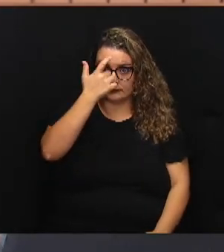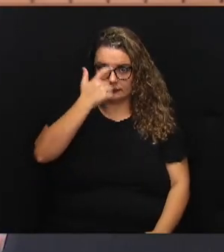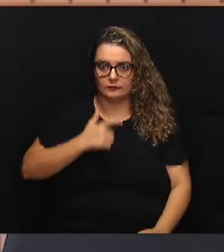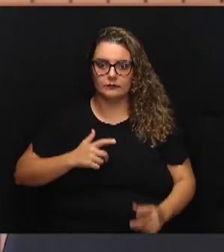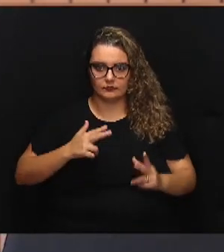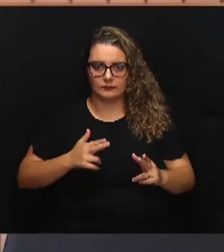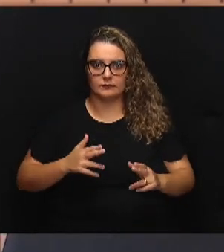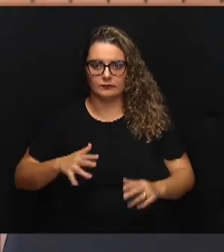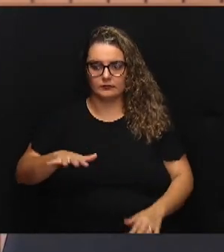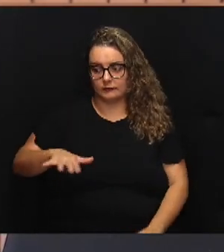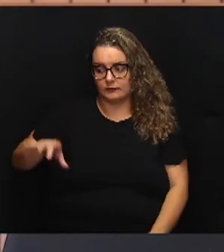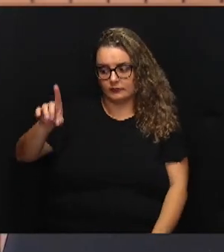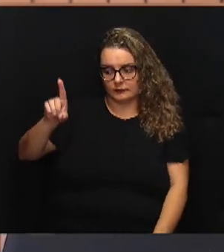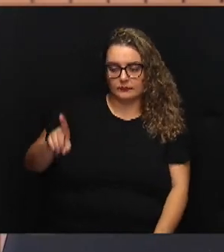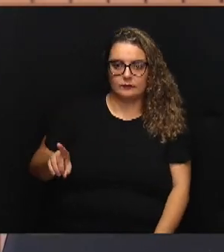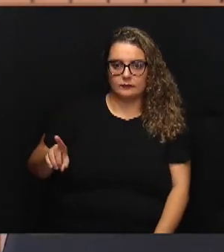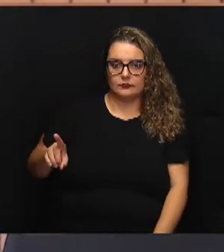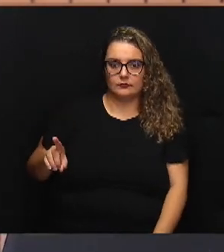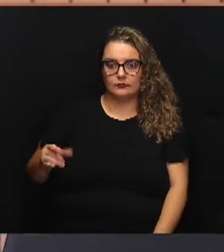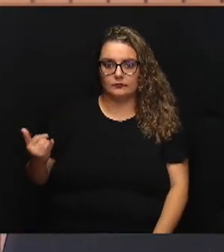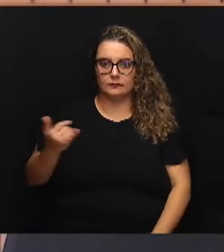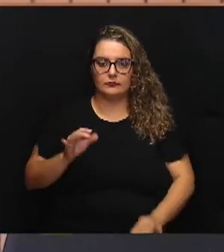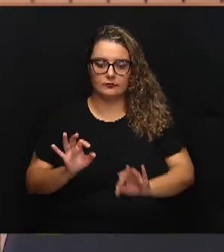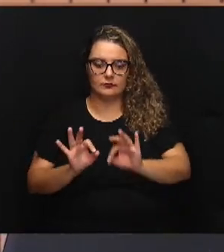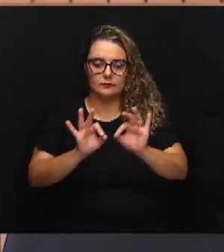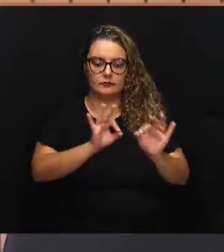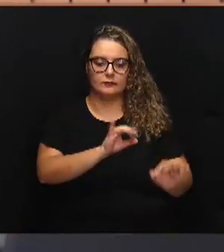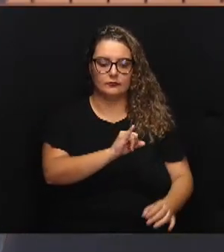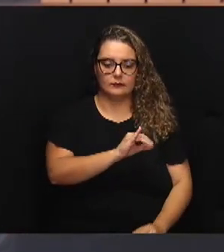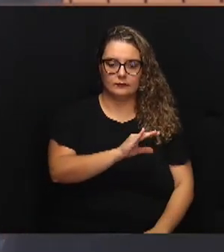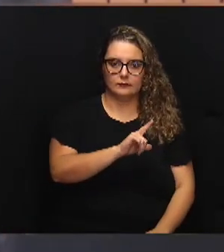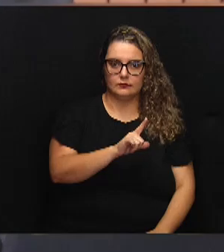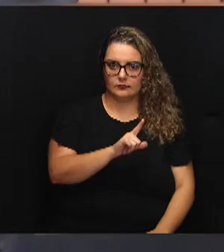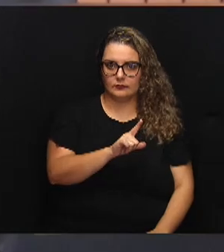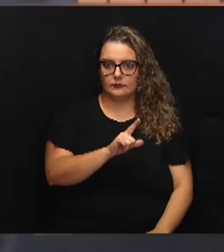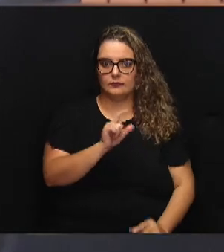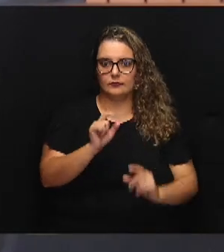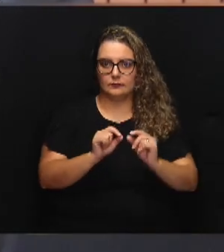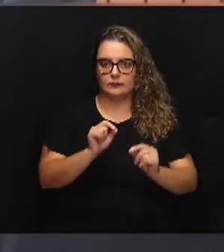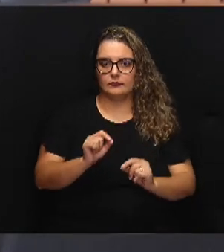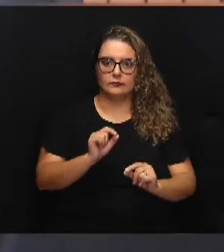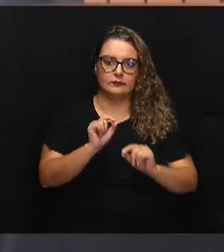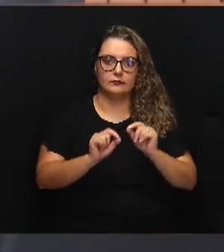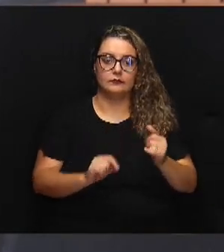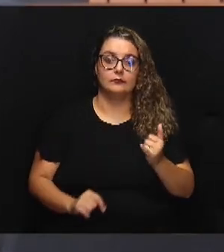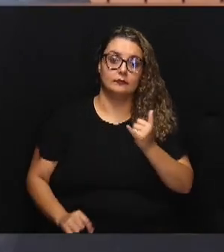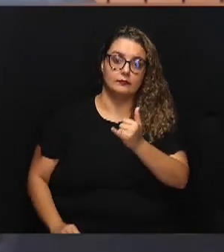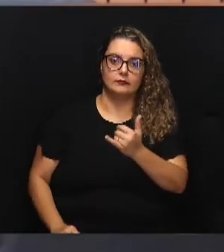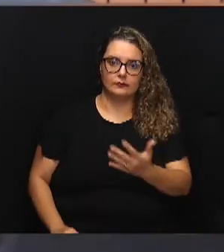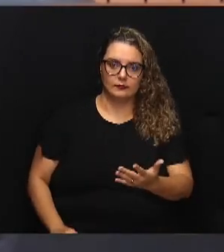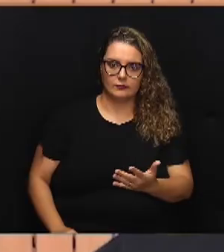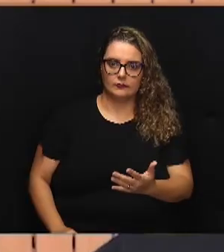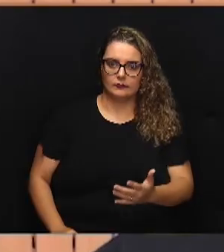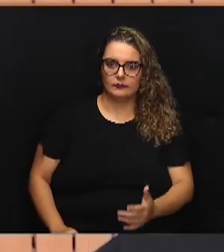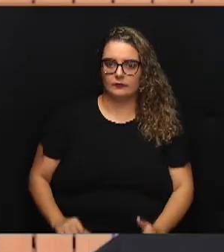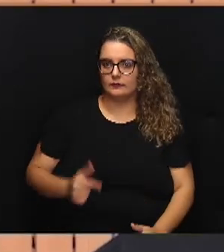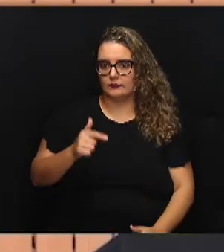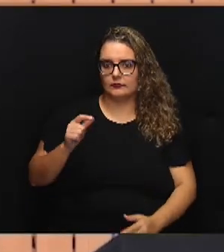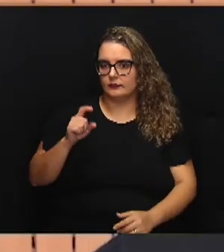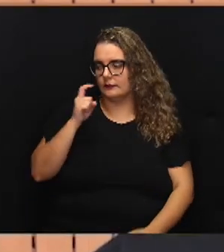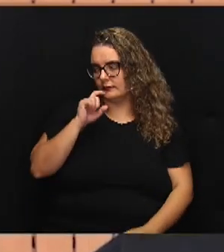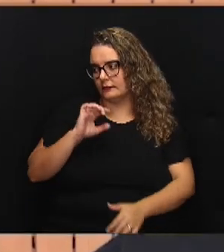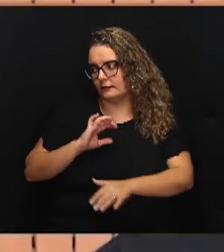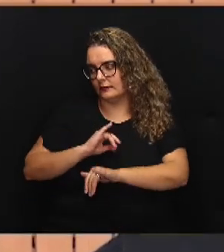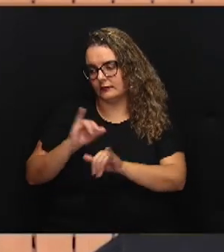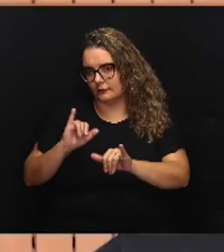da direita que diz que assiste o ICL para ver o que o outro lado está falando, mas sem fake news. qual o